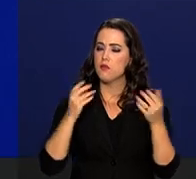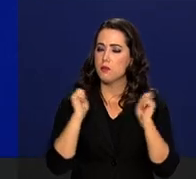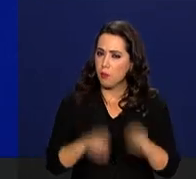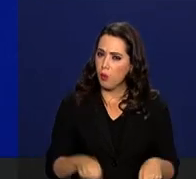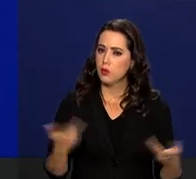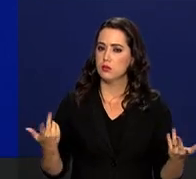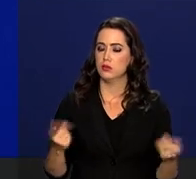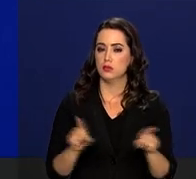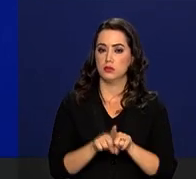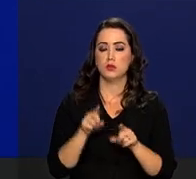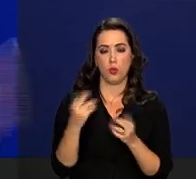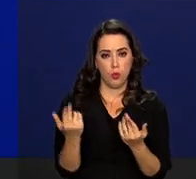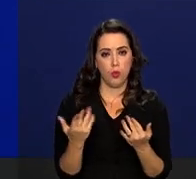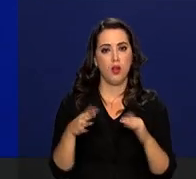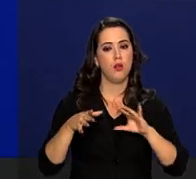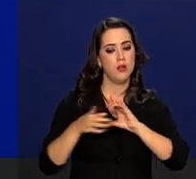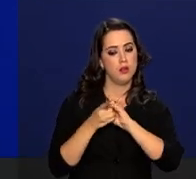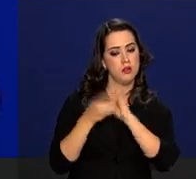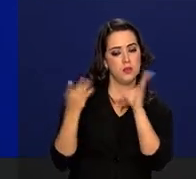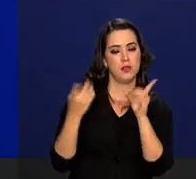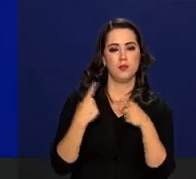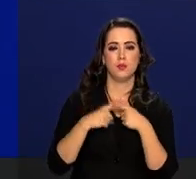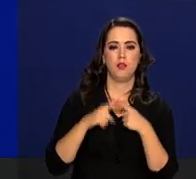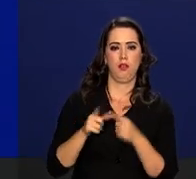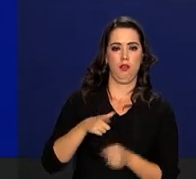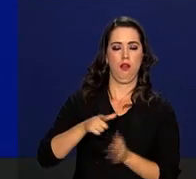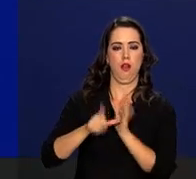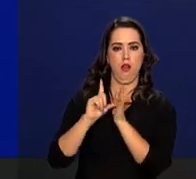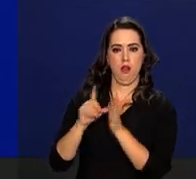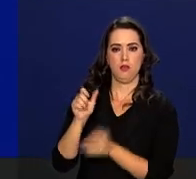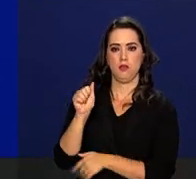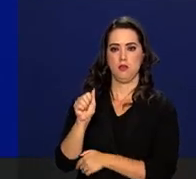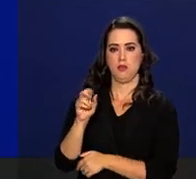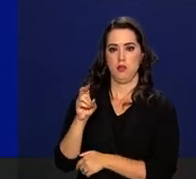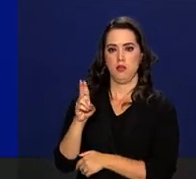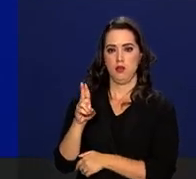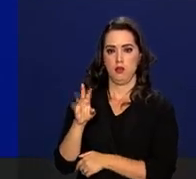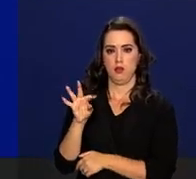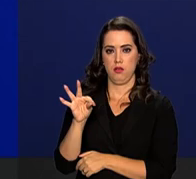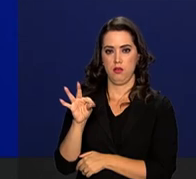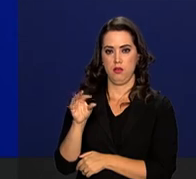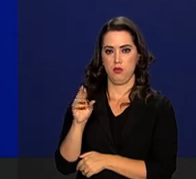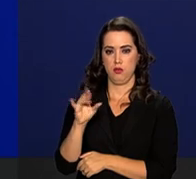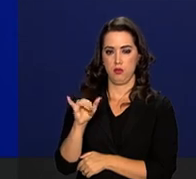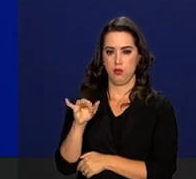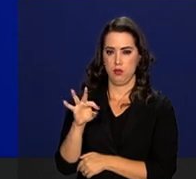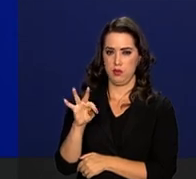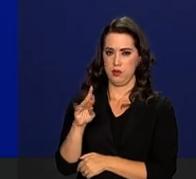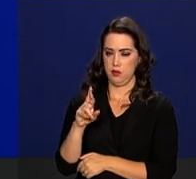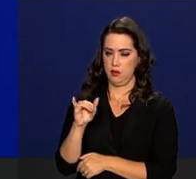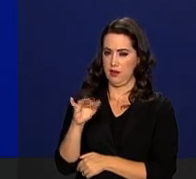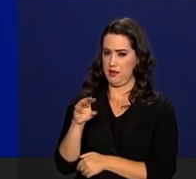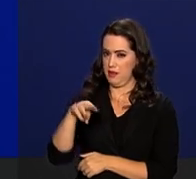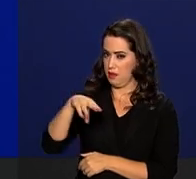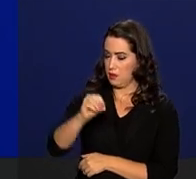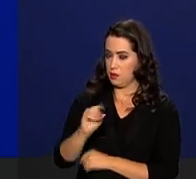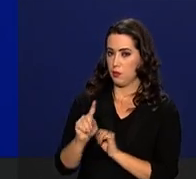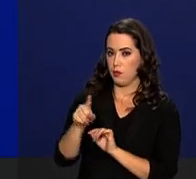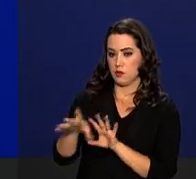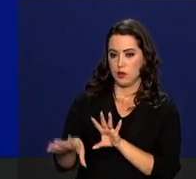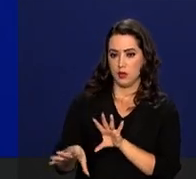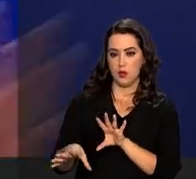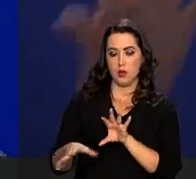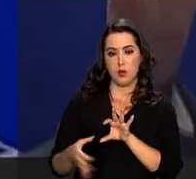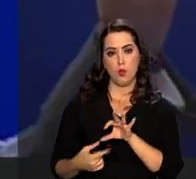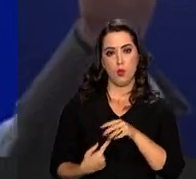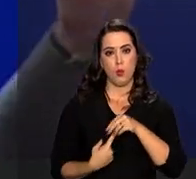ideia da democracia. No autoritarismo, o que se faz é concentrar. Na democracia, o que se faz é desconcentrar, é